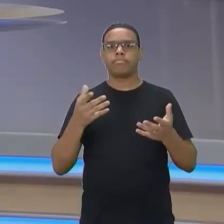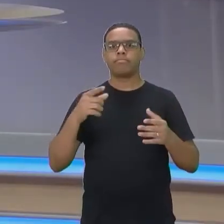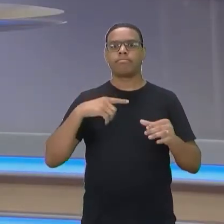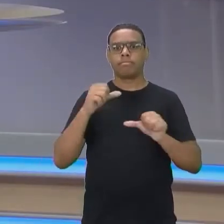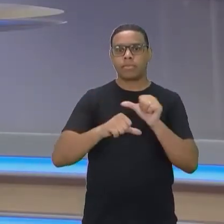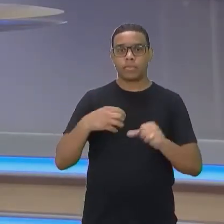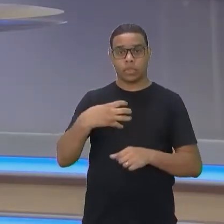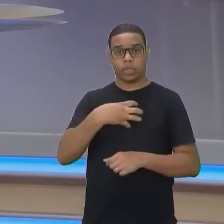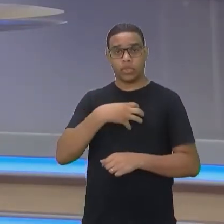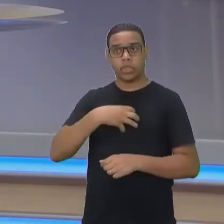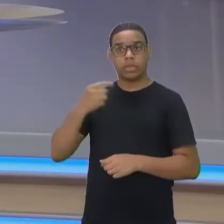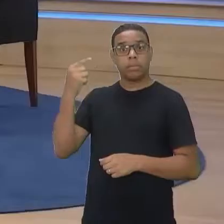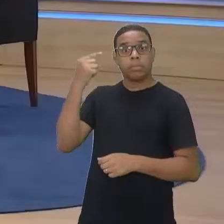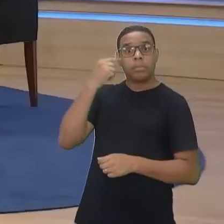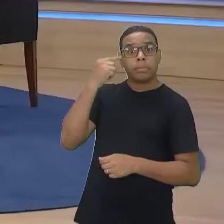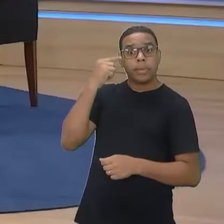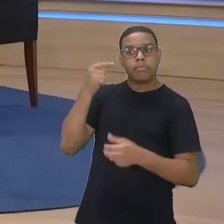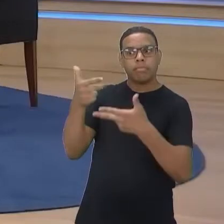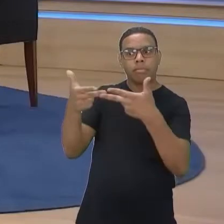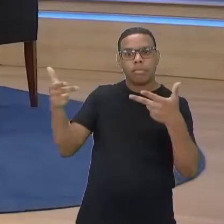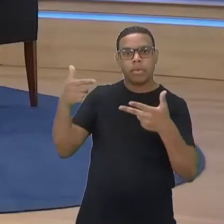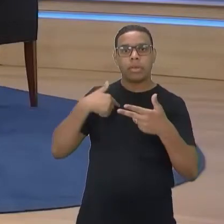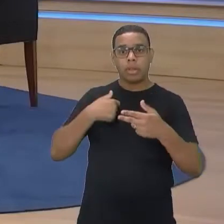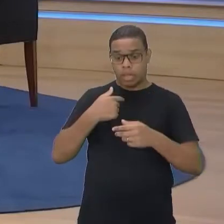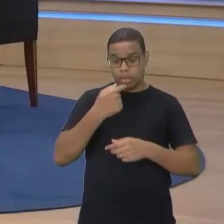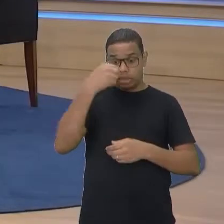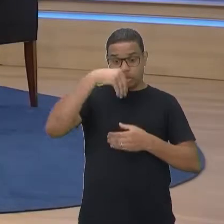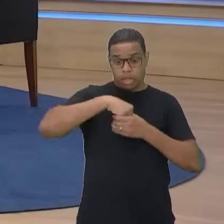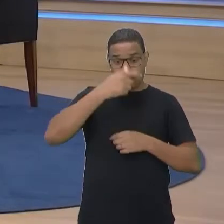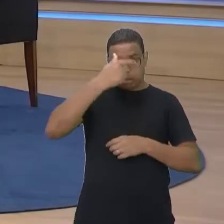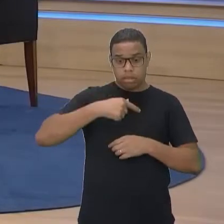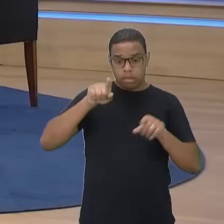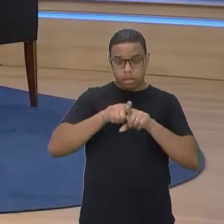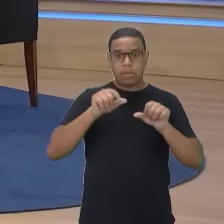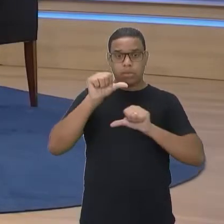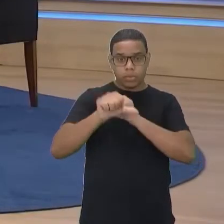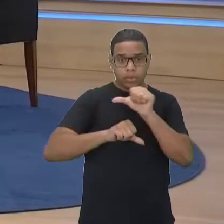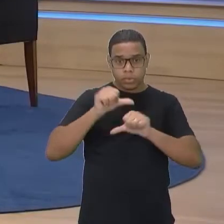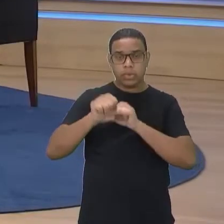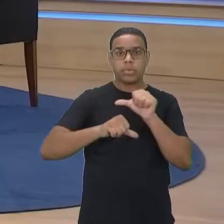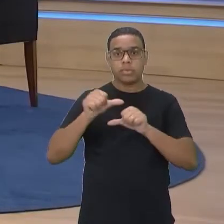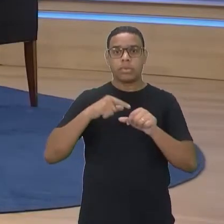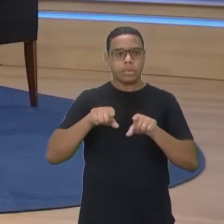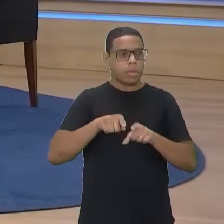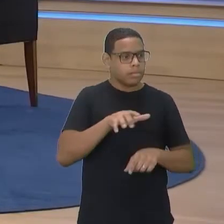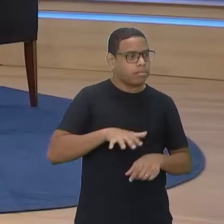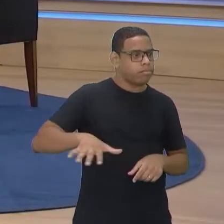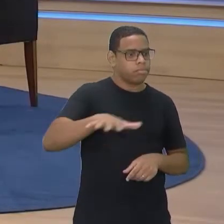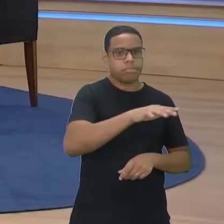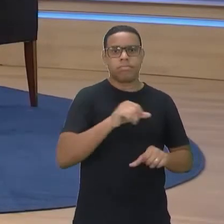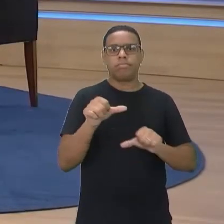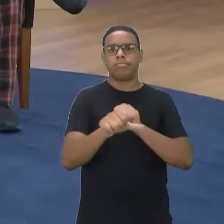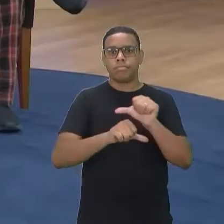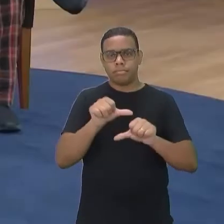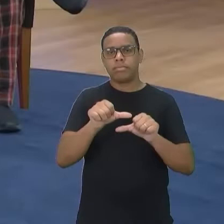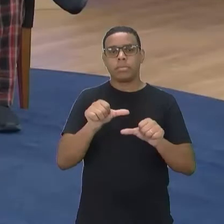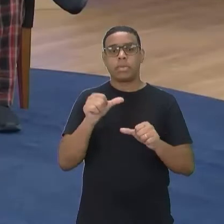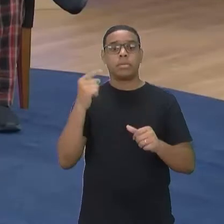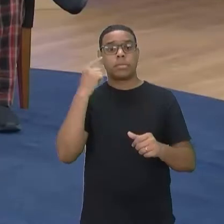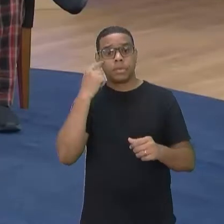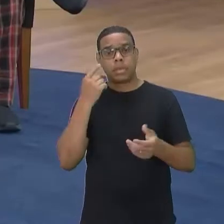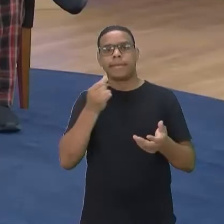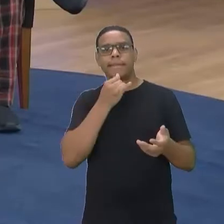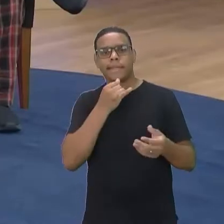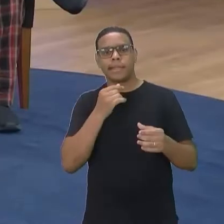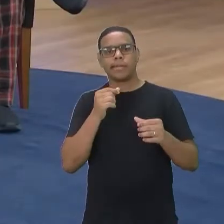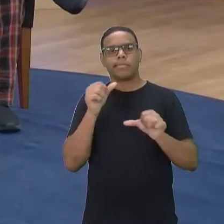a maneira com que eu pensava as coisas, mas me mudou e muito também mudou o ambiente ao meu redor. mesmo pensando que são